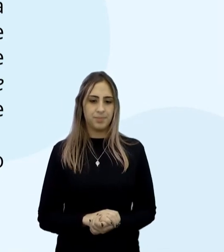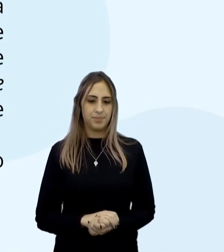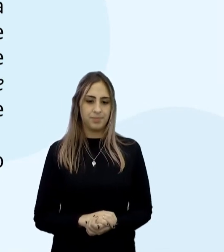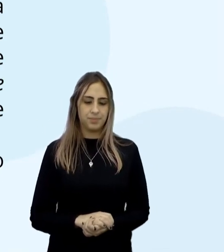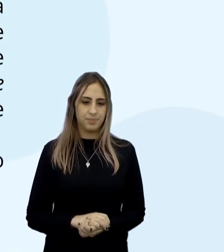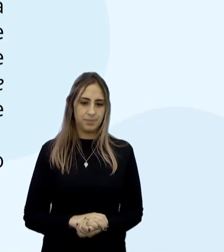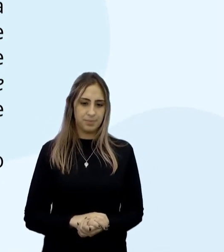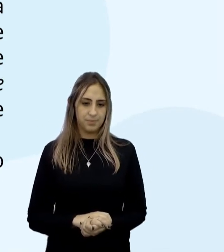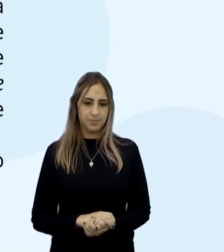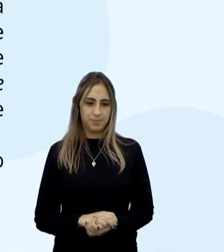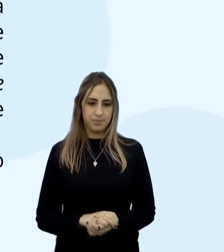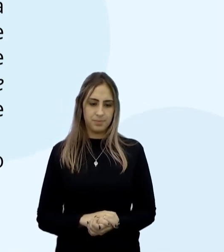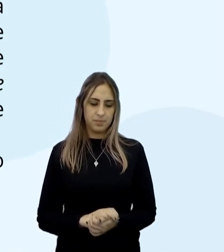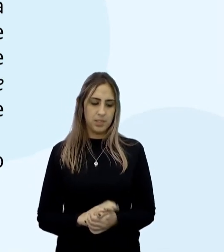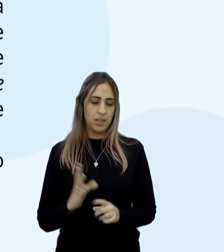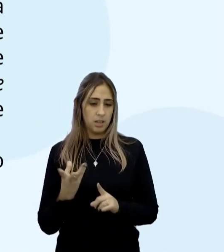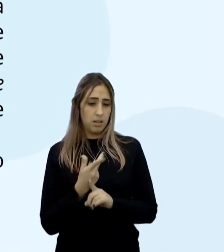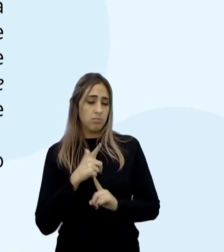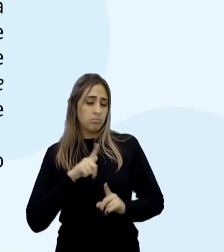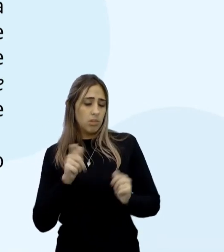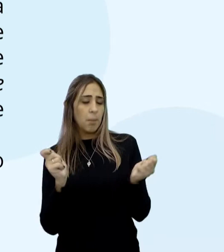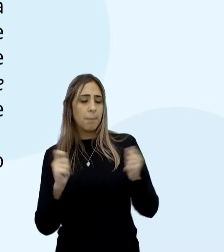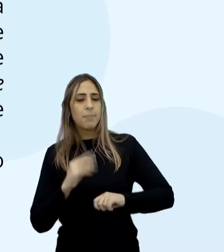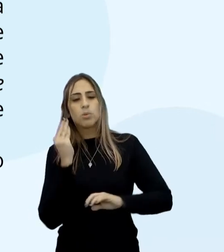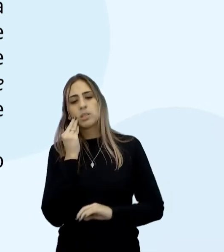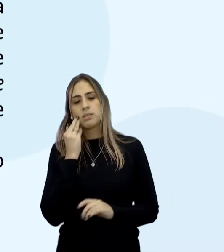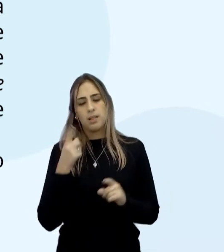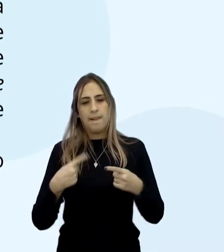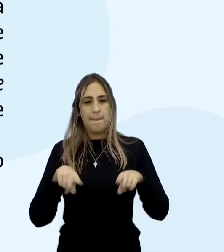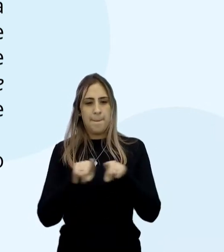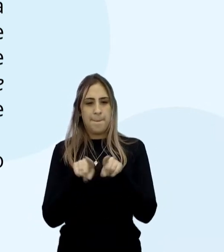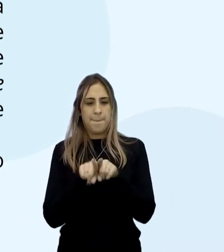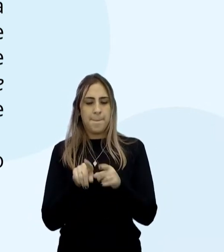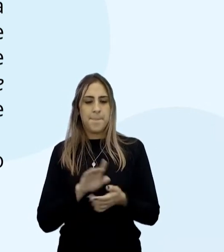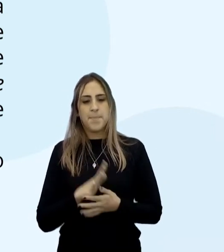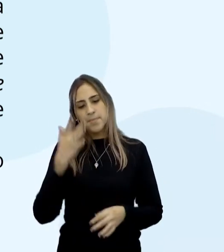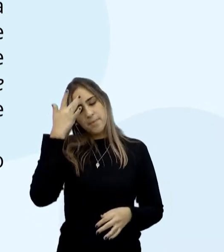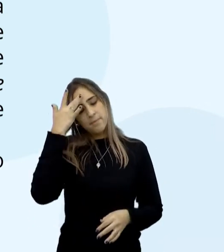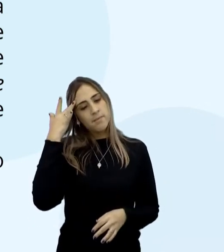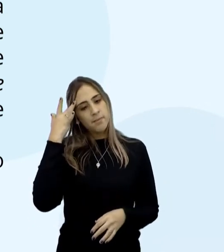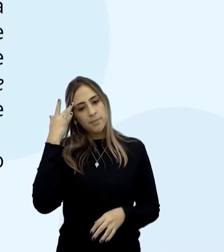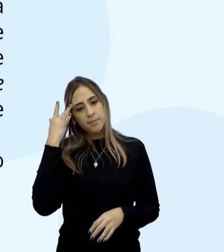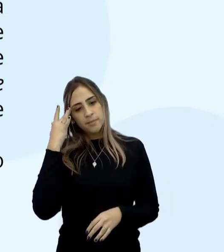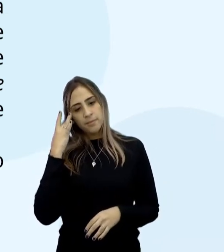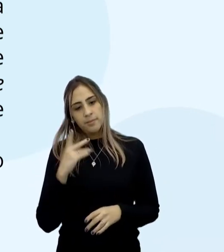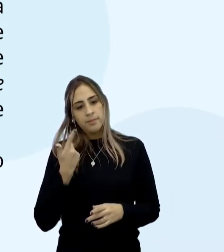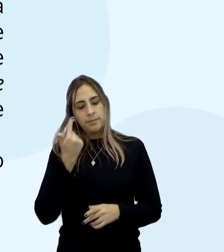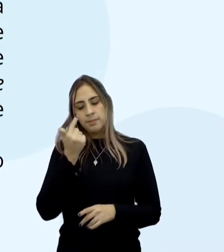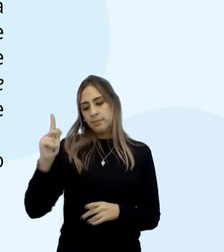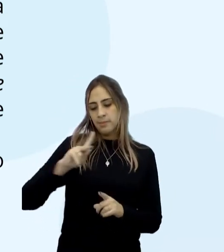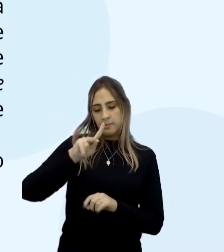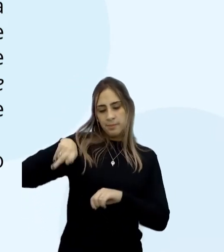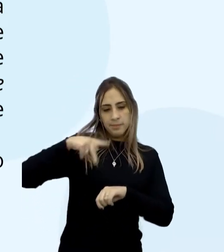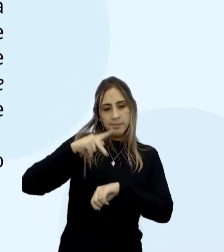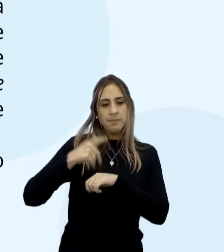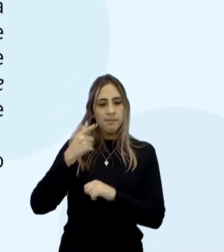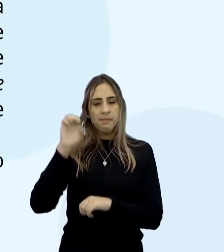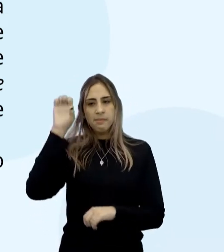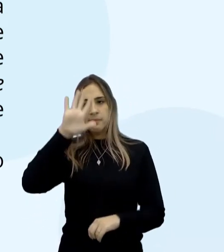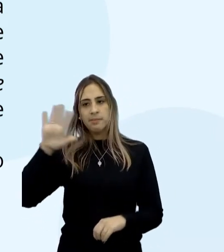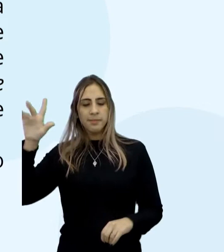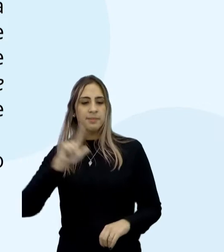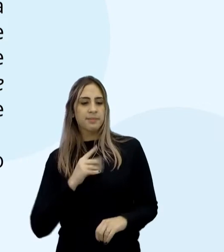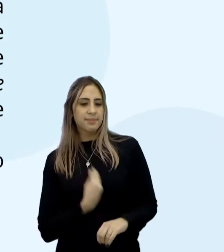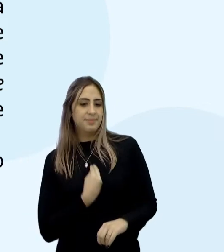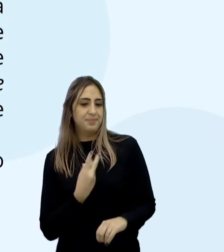entrevista por e-mail, então há essa possibilidade também, né? Talvez aí a pessoa esteja em um outro país, em um outro estado, ou tenha uma